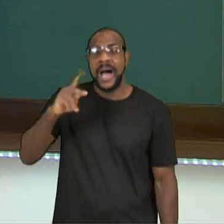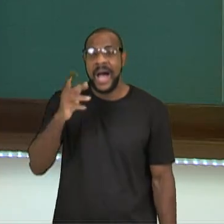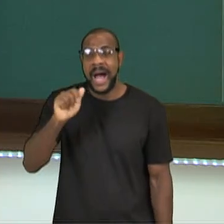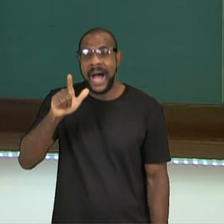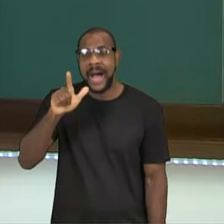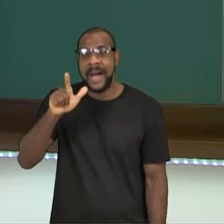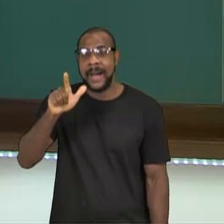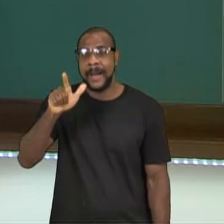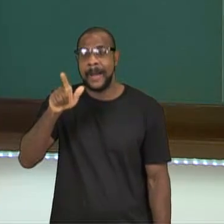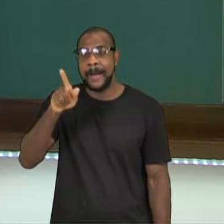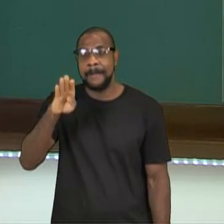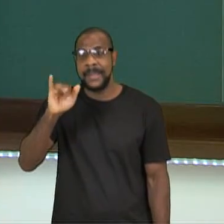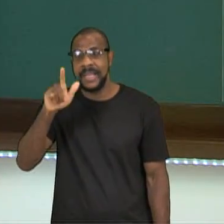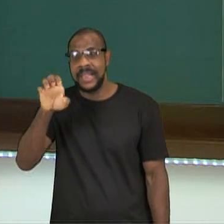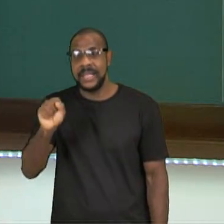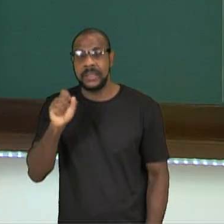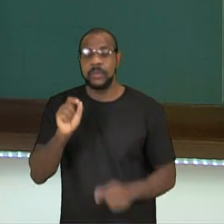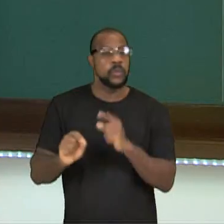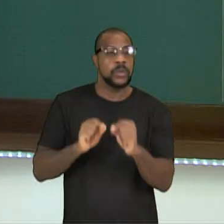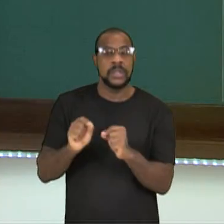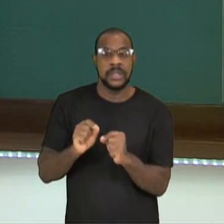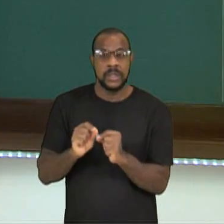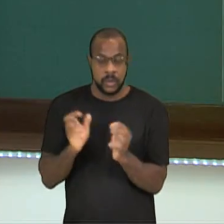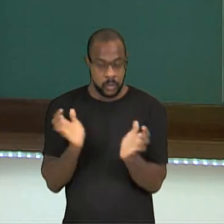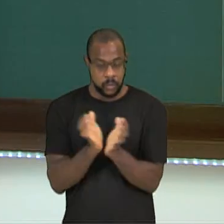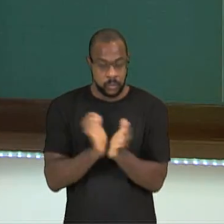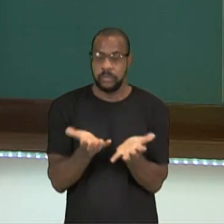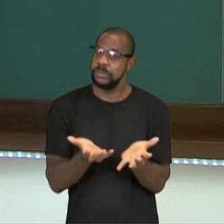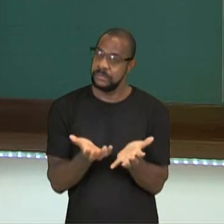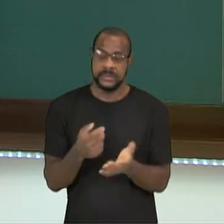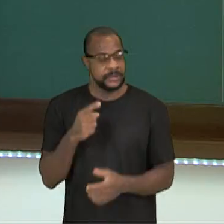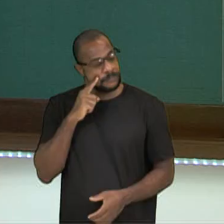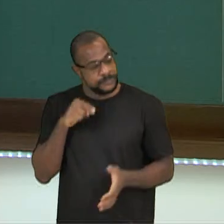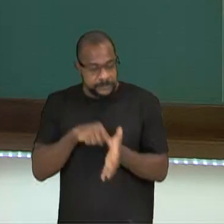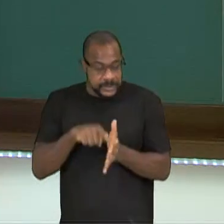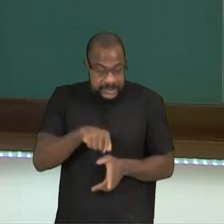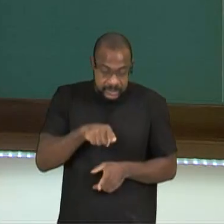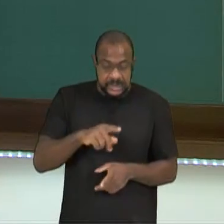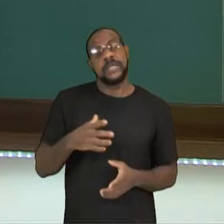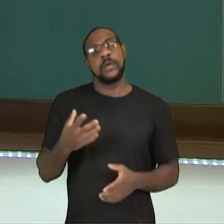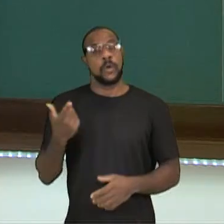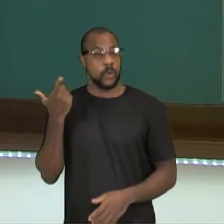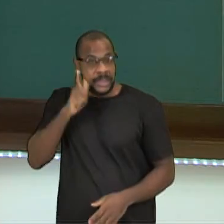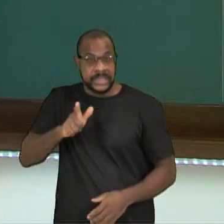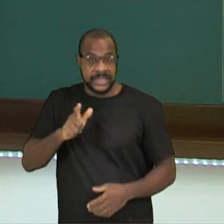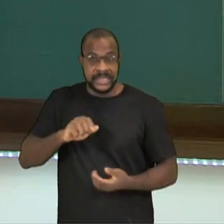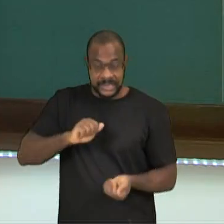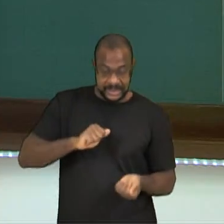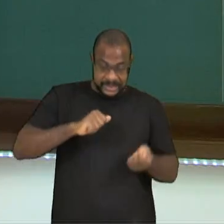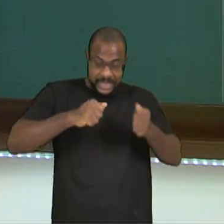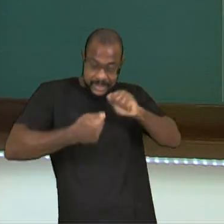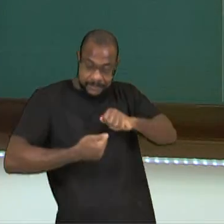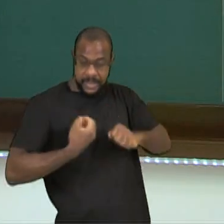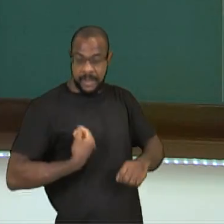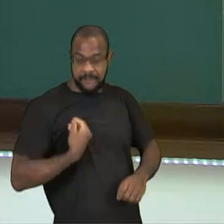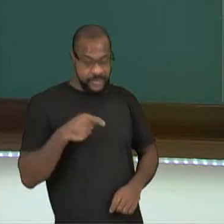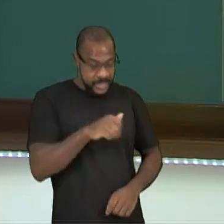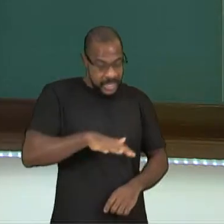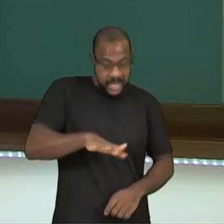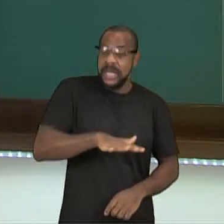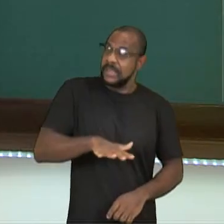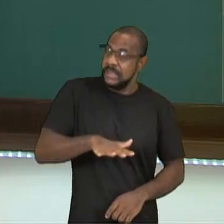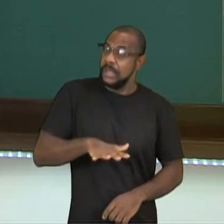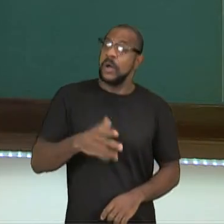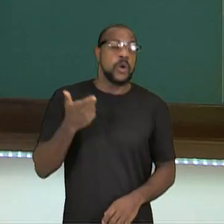aí que vem as teorias científicas, né? Aquele que se adaptar melhor ao meio, sobrevive. Muito bom. Ao longo do